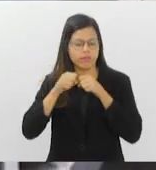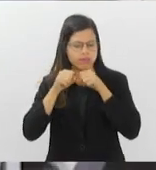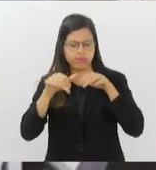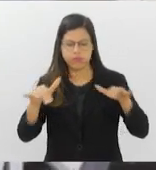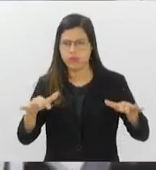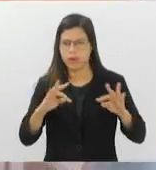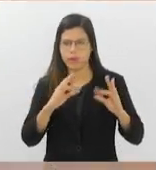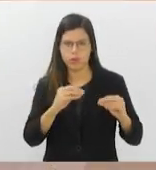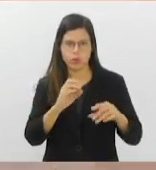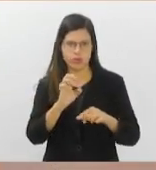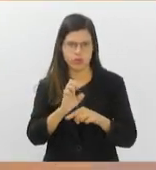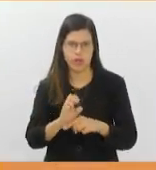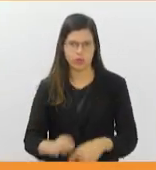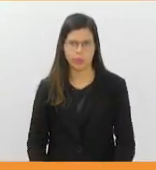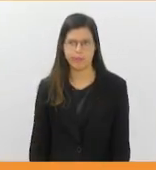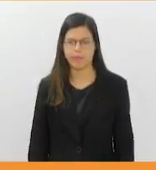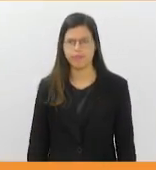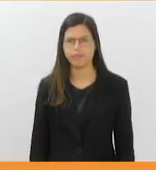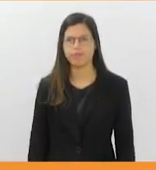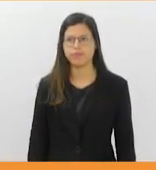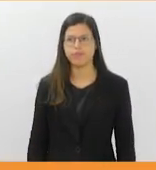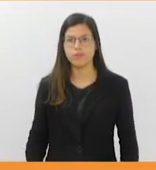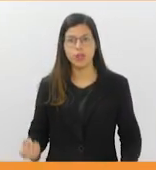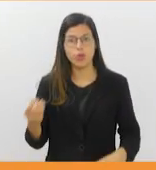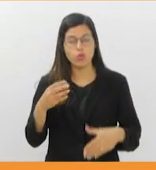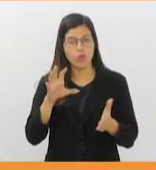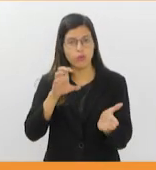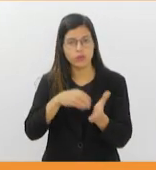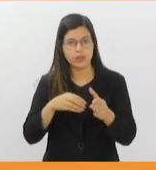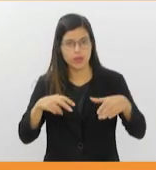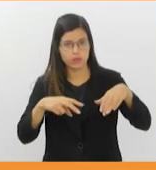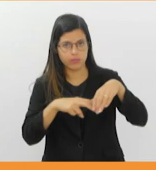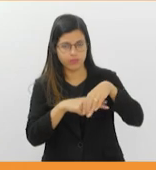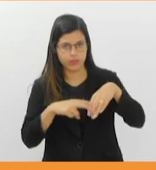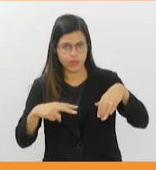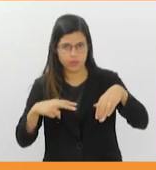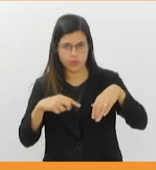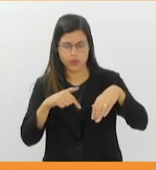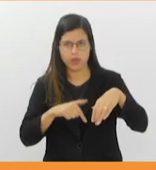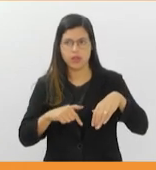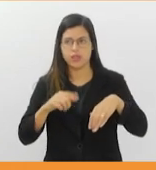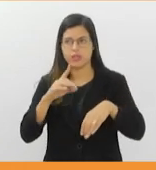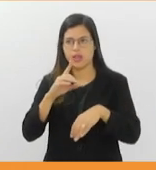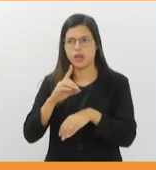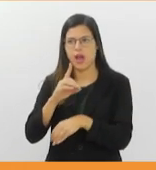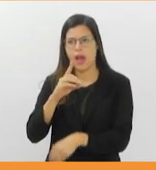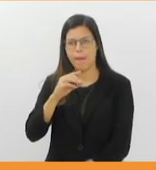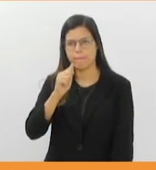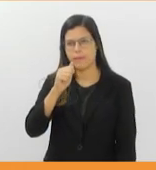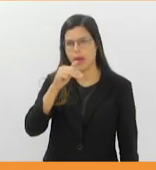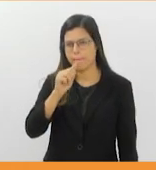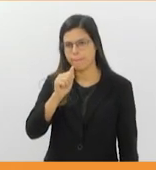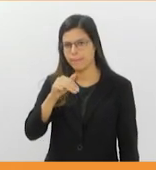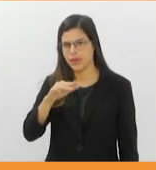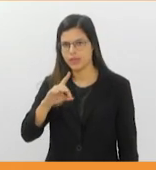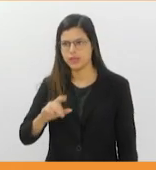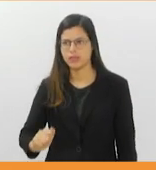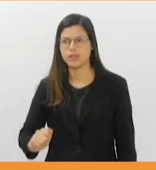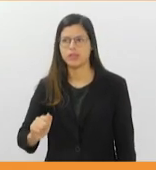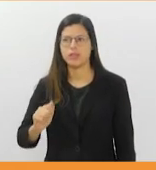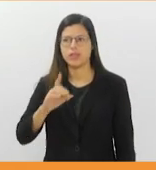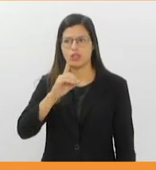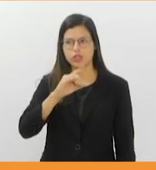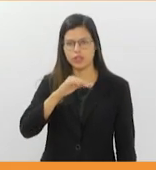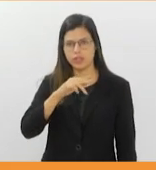estado. O novo Centro Municipal de Ressonância Magnética, doutora Amanda Dinali Francisco, em Volta Redonda, no